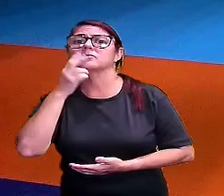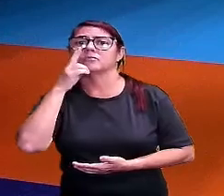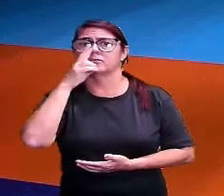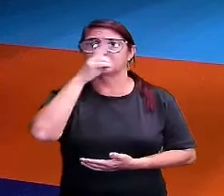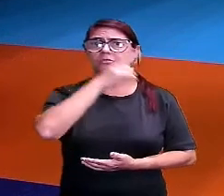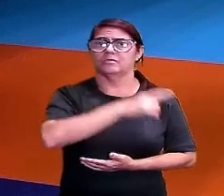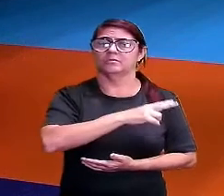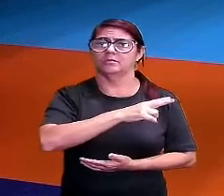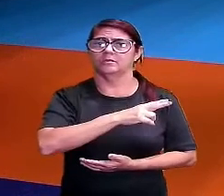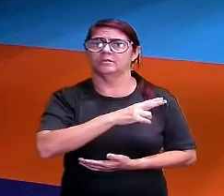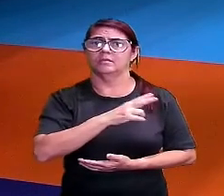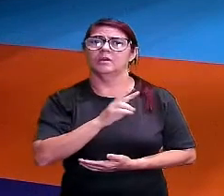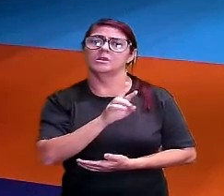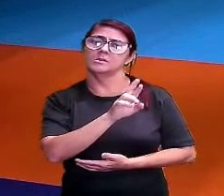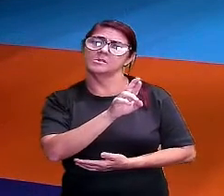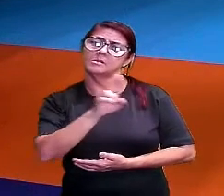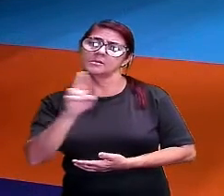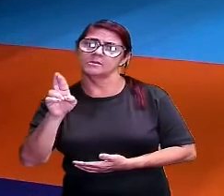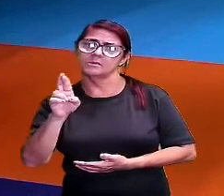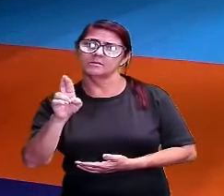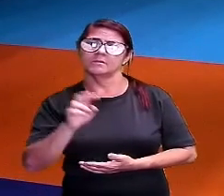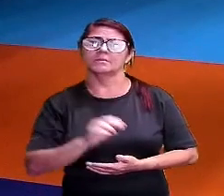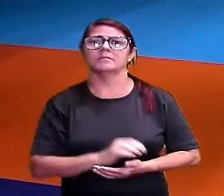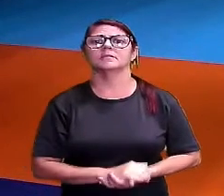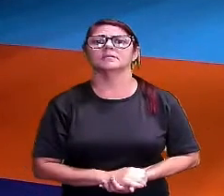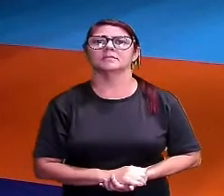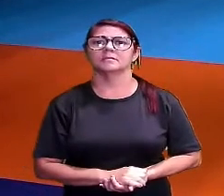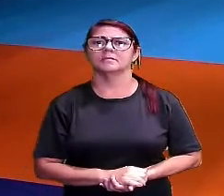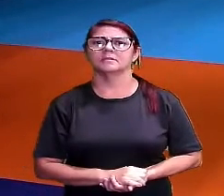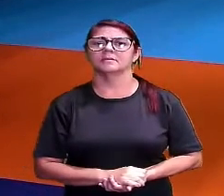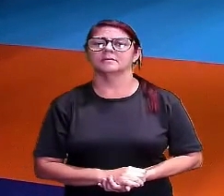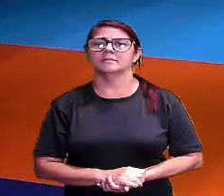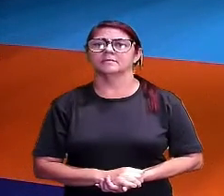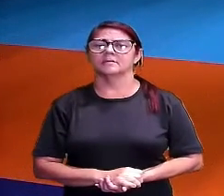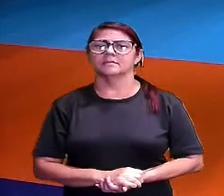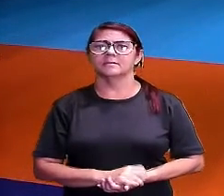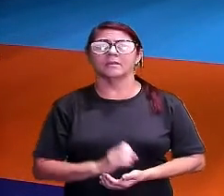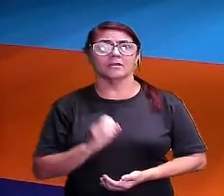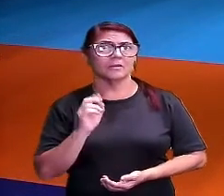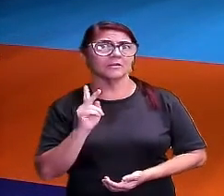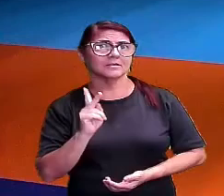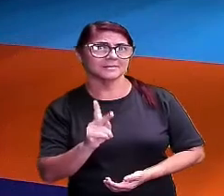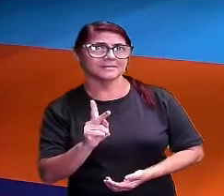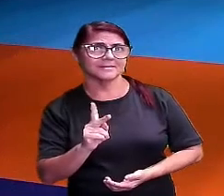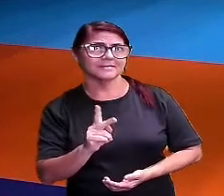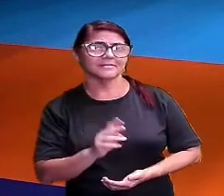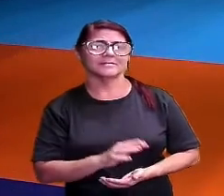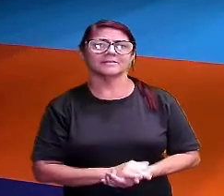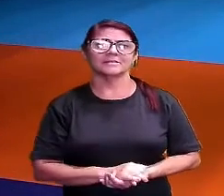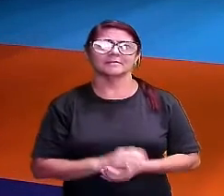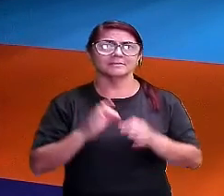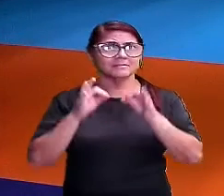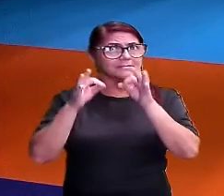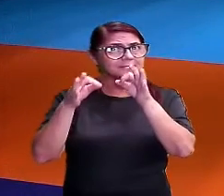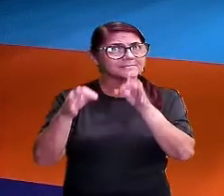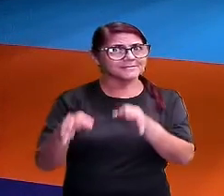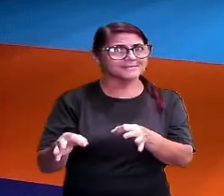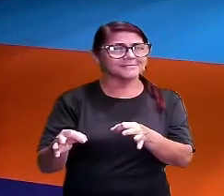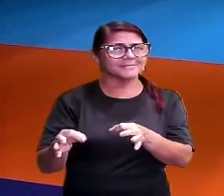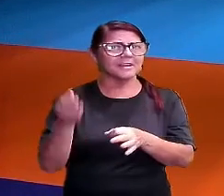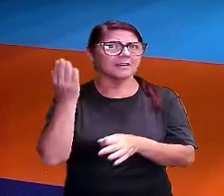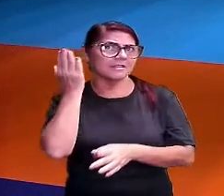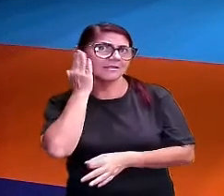coloco as duas letrinhas R, o RR, ok? Tudo certo?